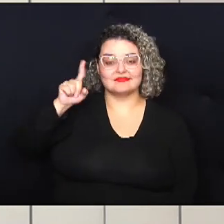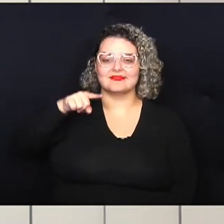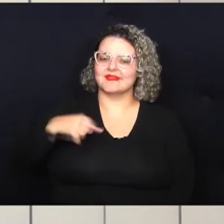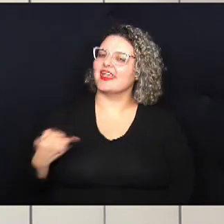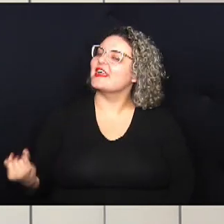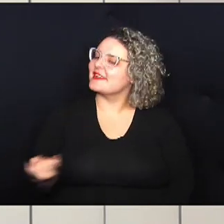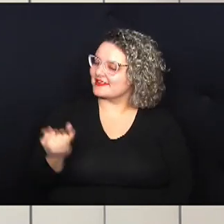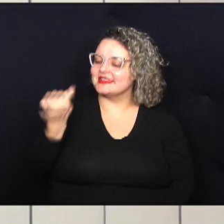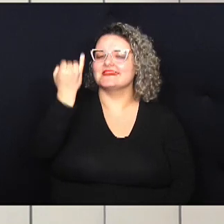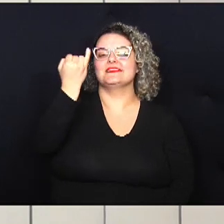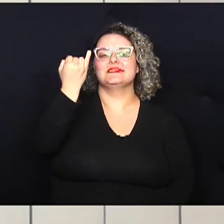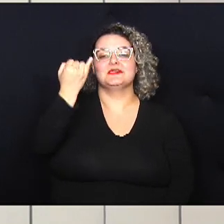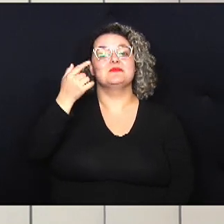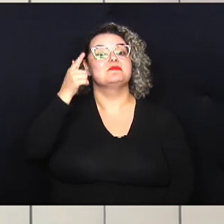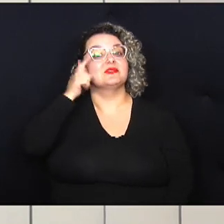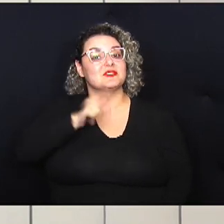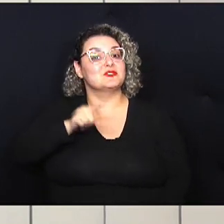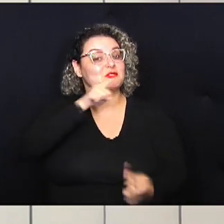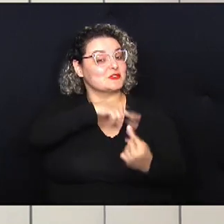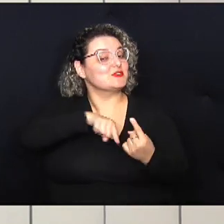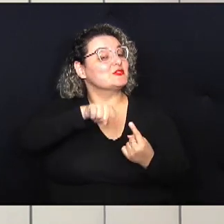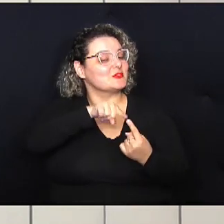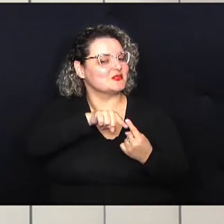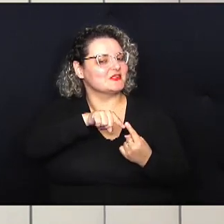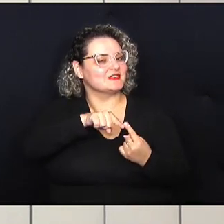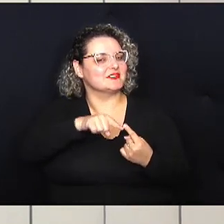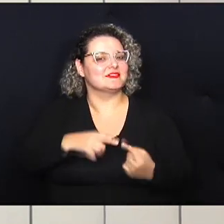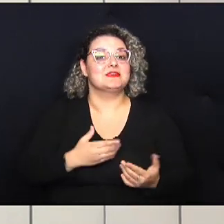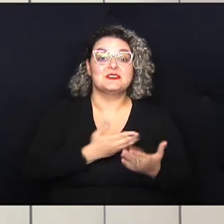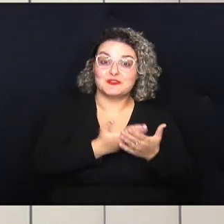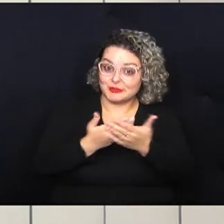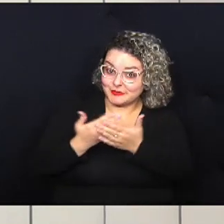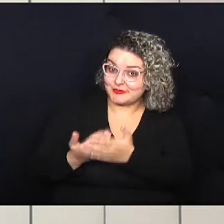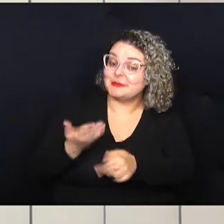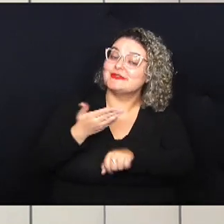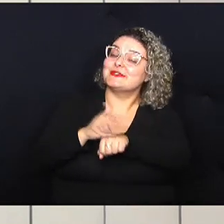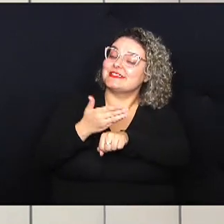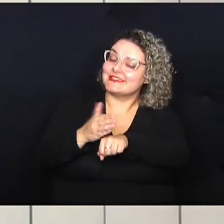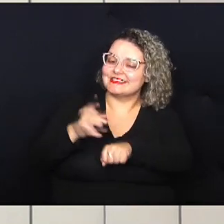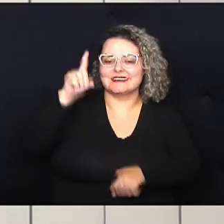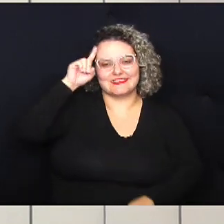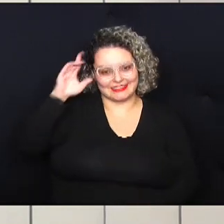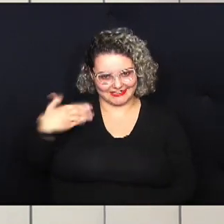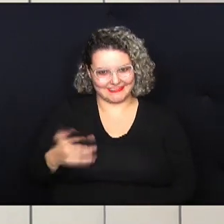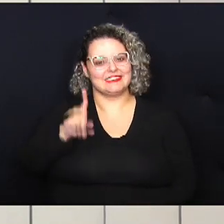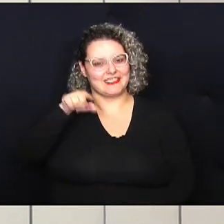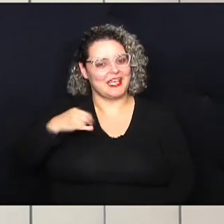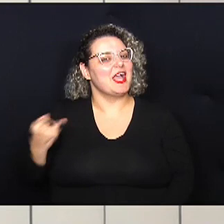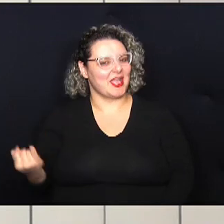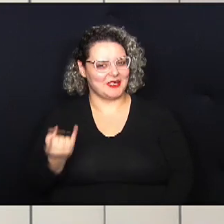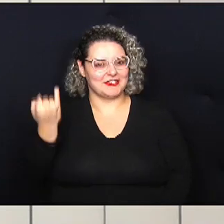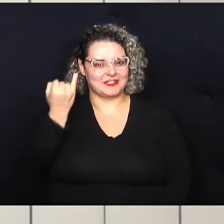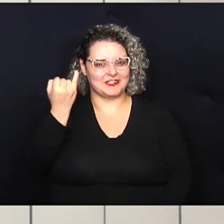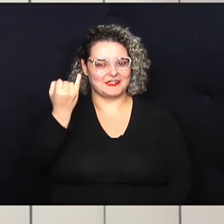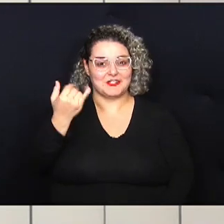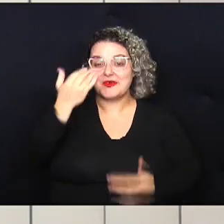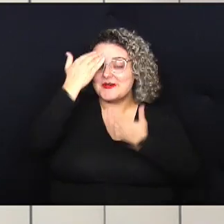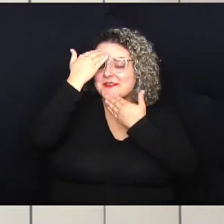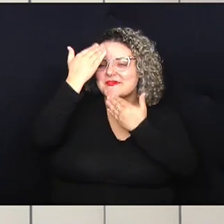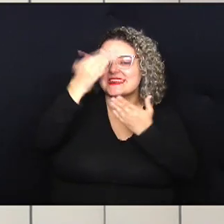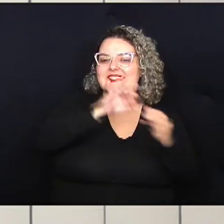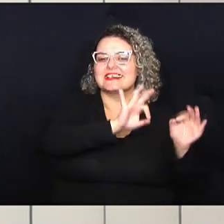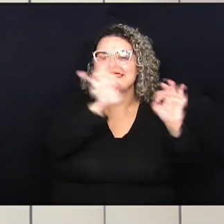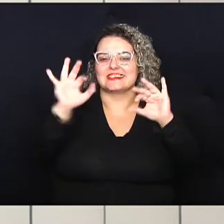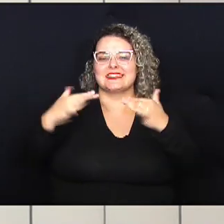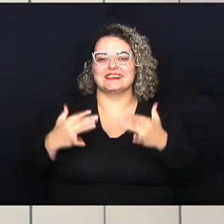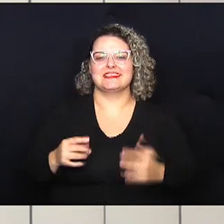essencial para alcançar seus objetivos. Estudo e treinamento diário é fundamental. Obrigada pela sua companhia